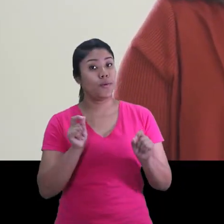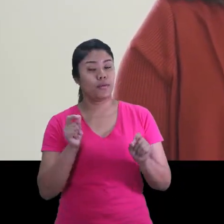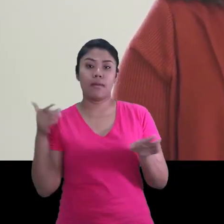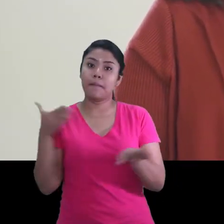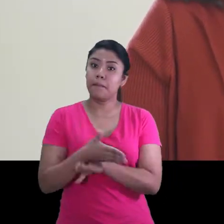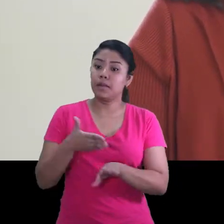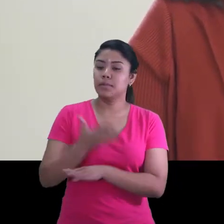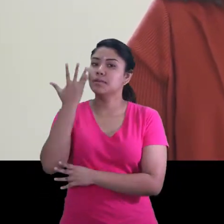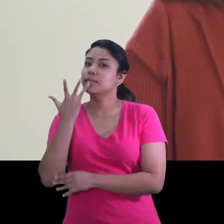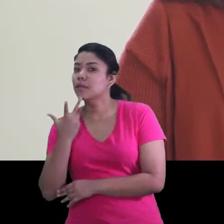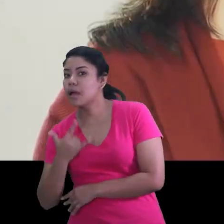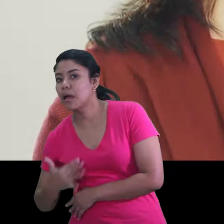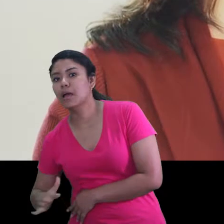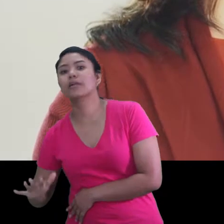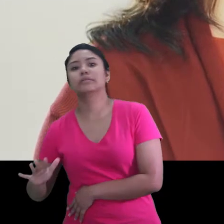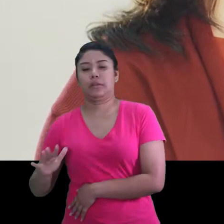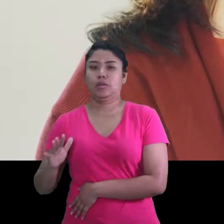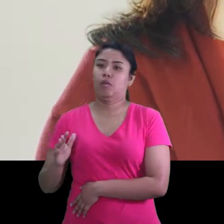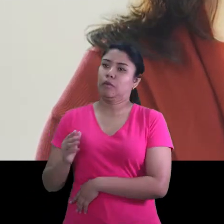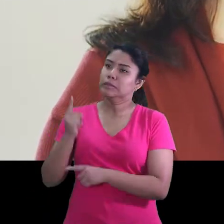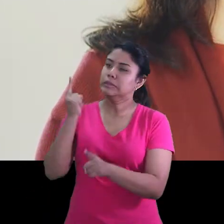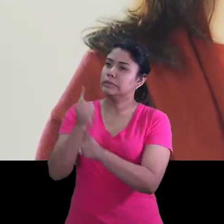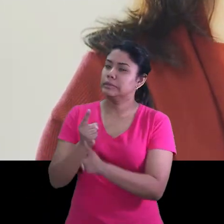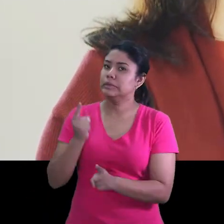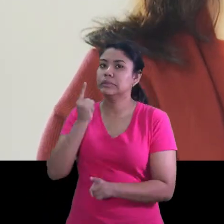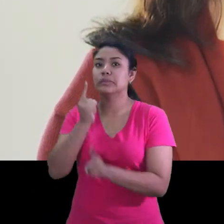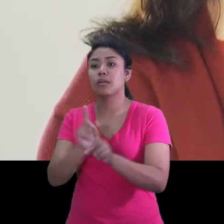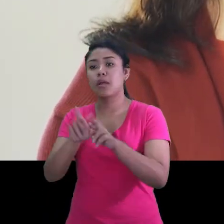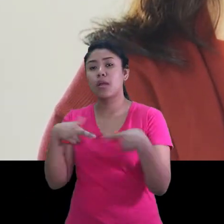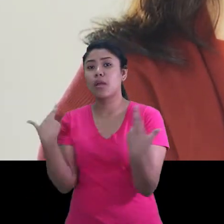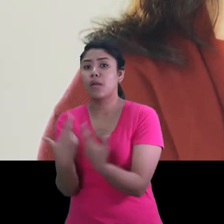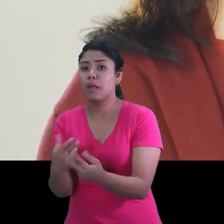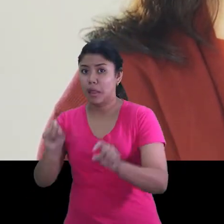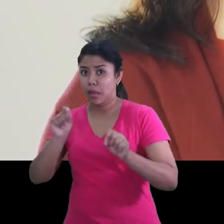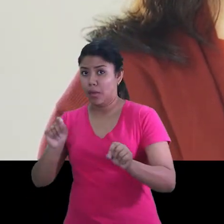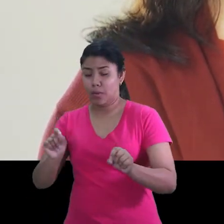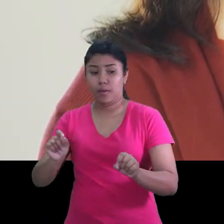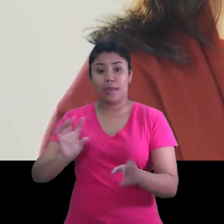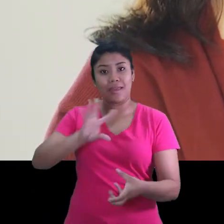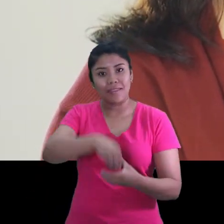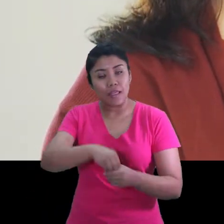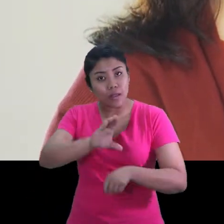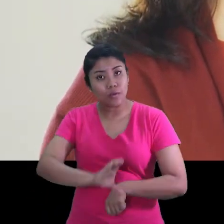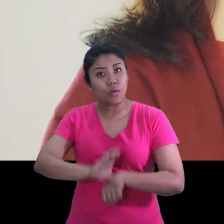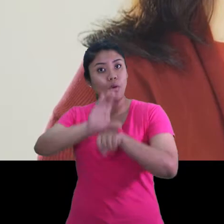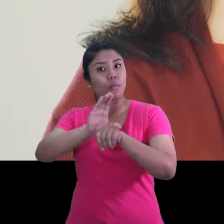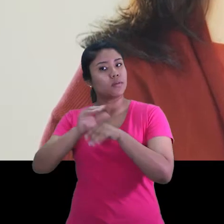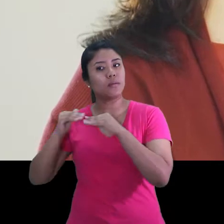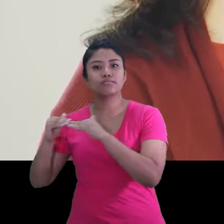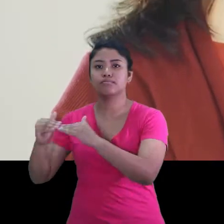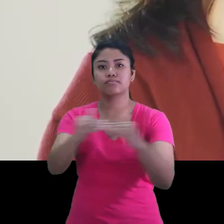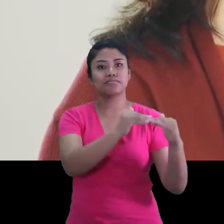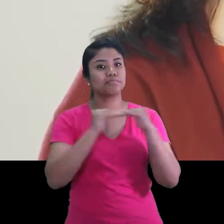justamente a participação infantil. Então, desde os primeiros encontros, a conversa era no sentido que a voz dentro do